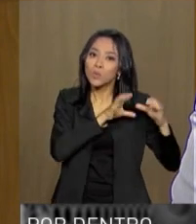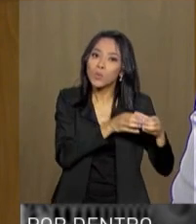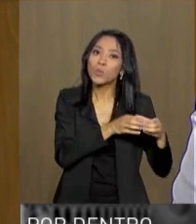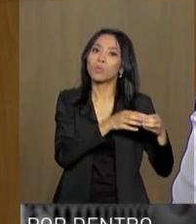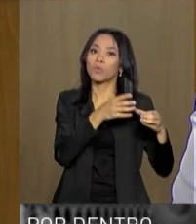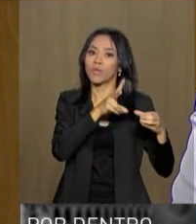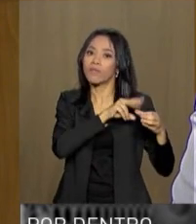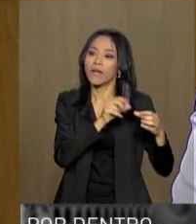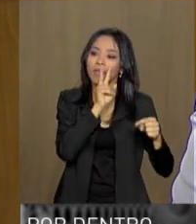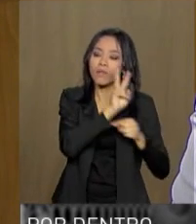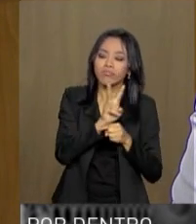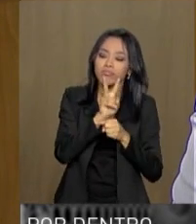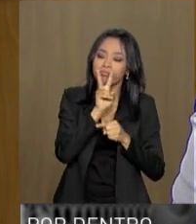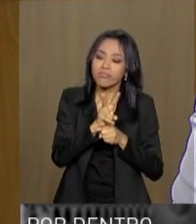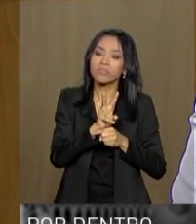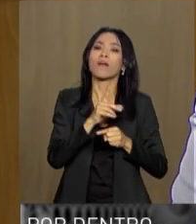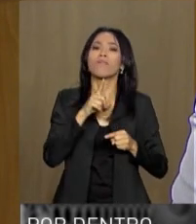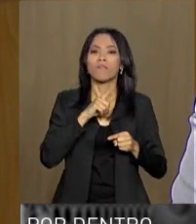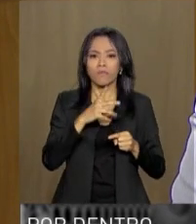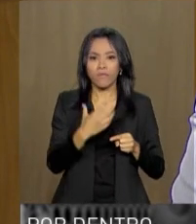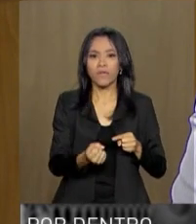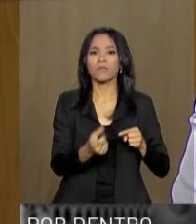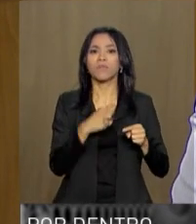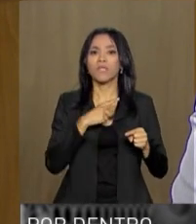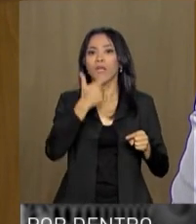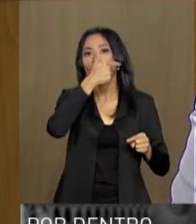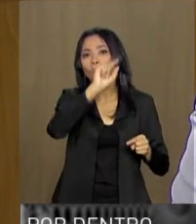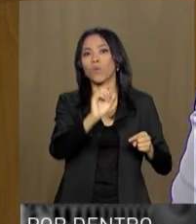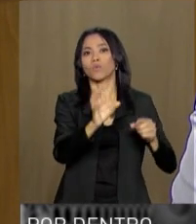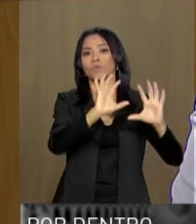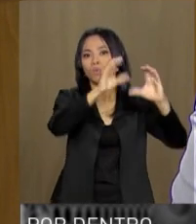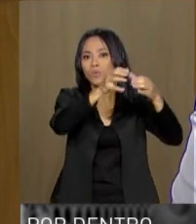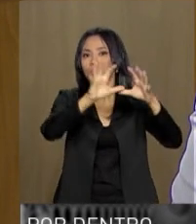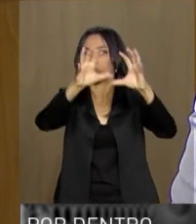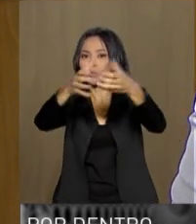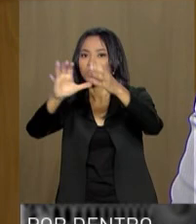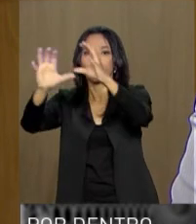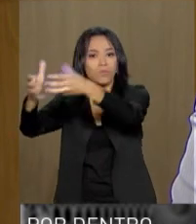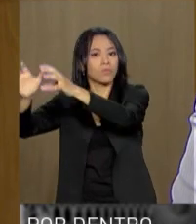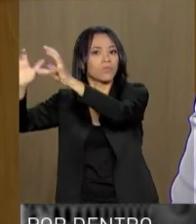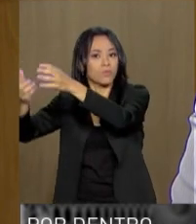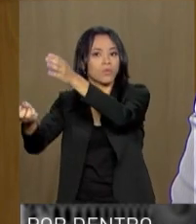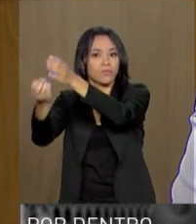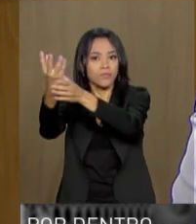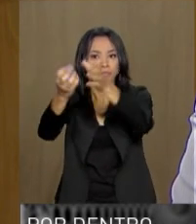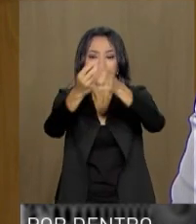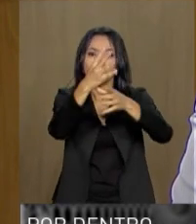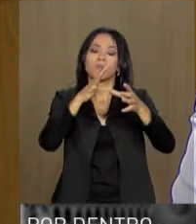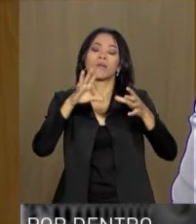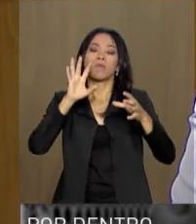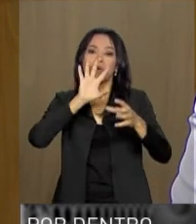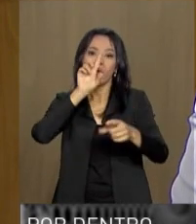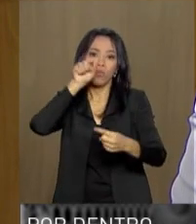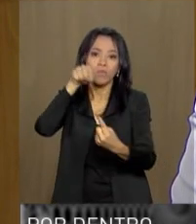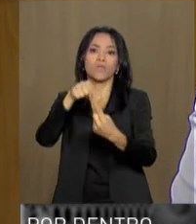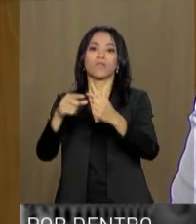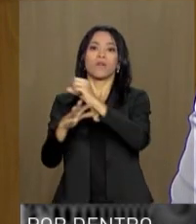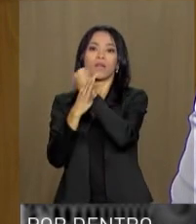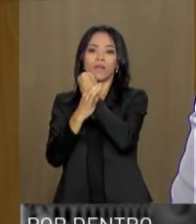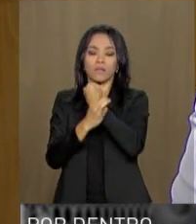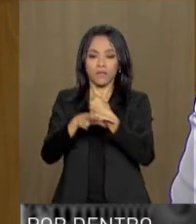outros canais de observação de observatório nesta na garantia dos direitos humanos eu creio que